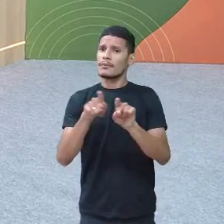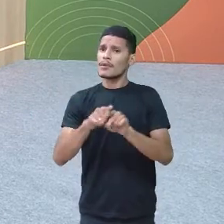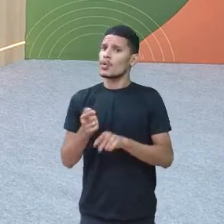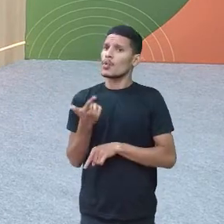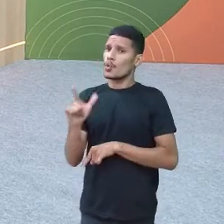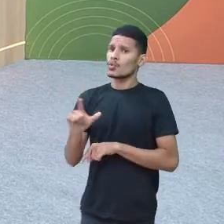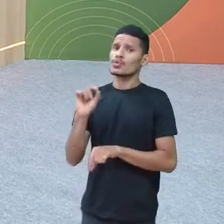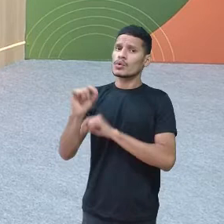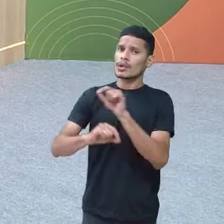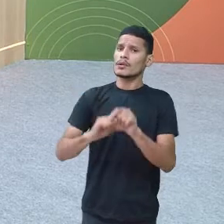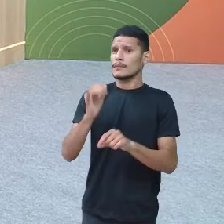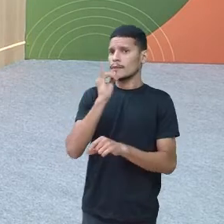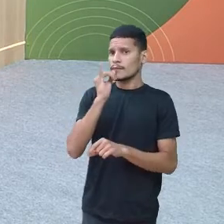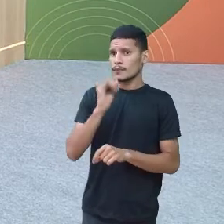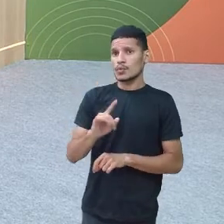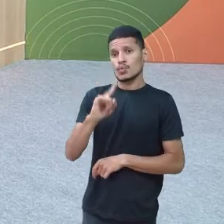ângulo